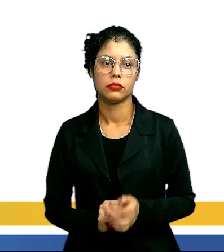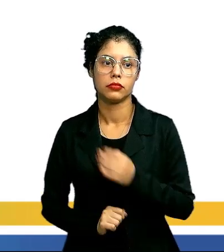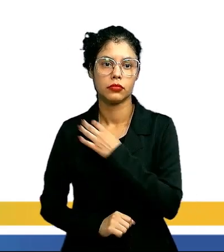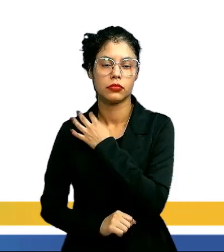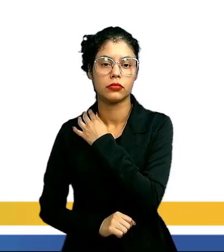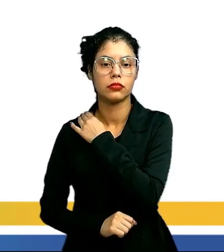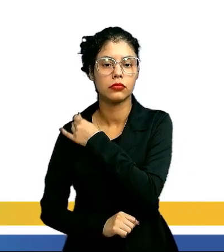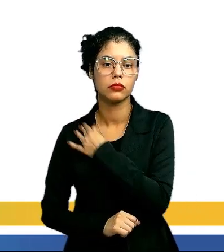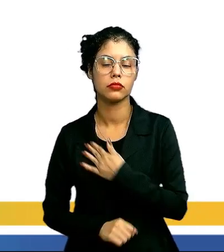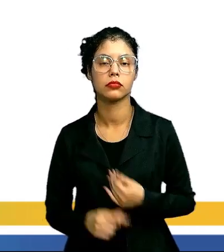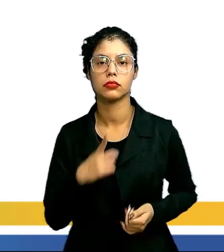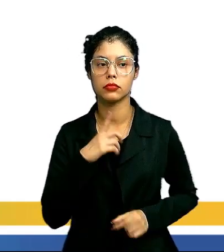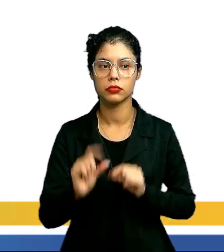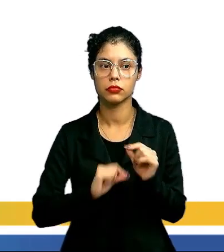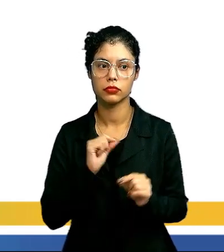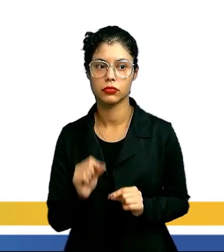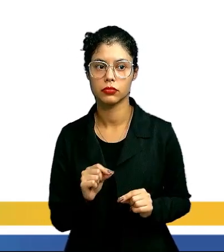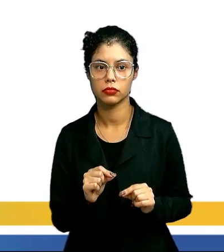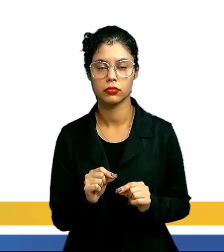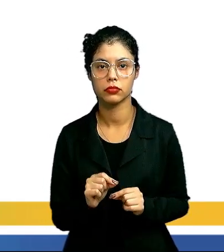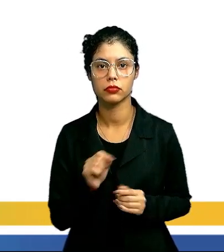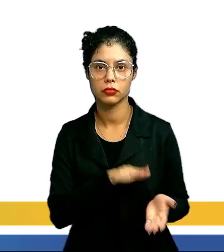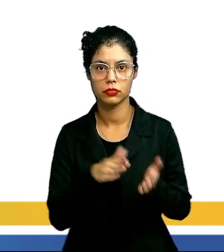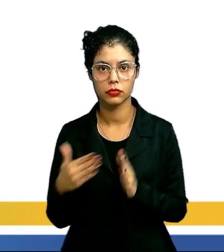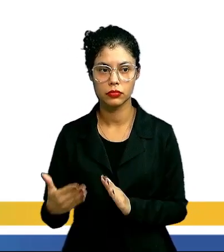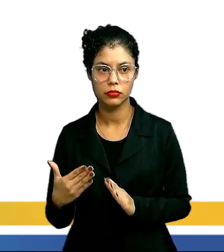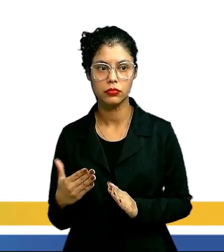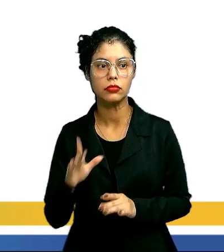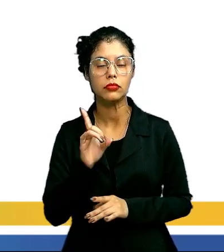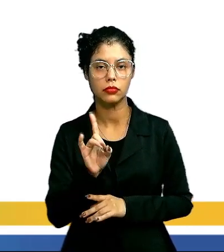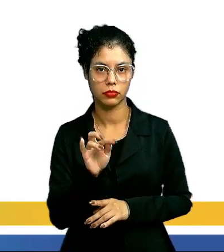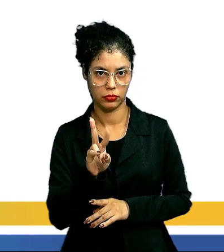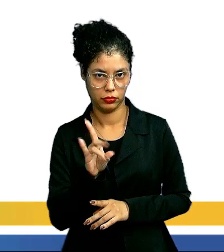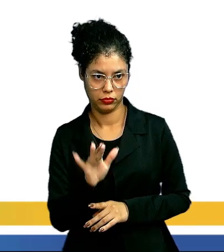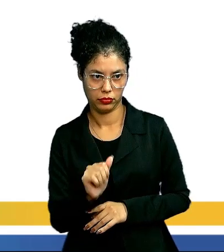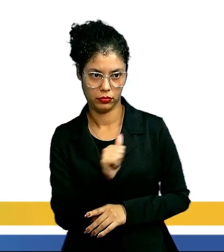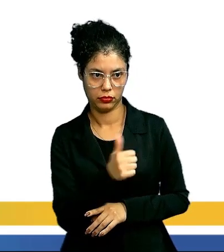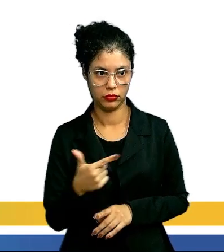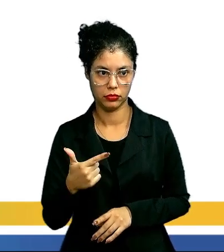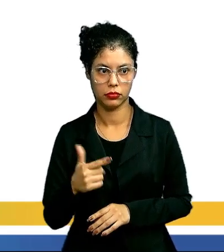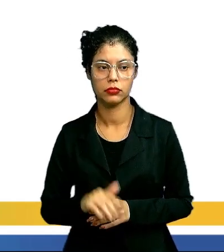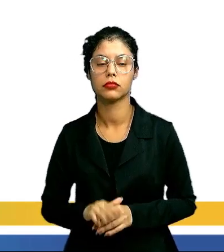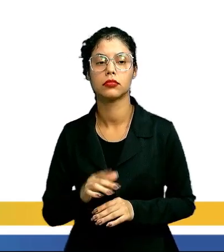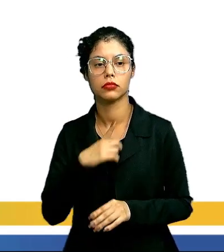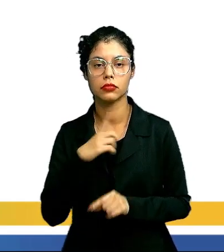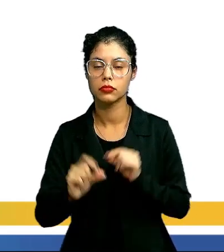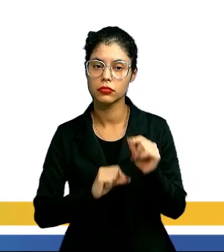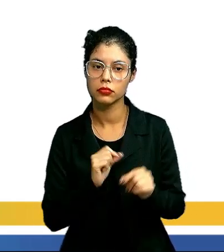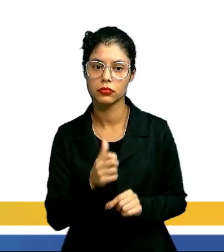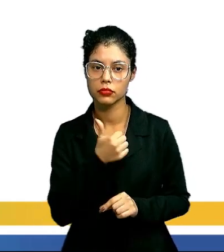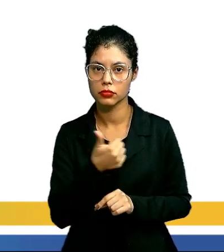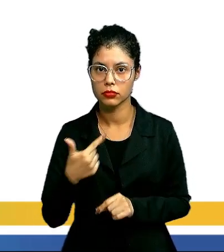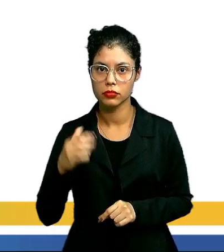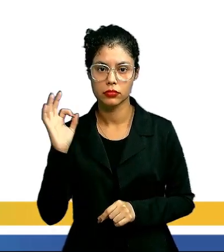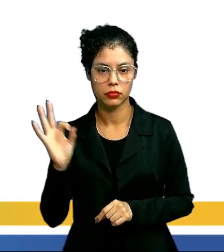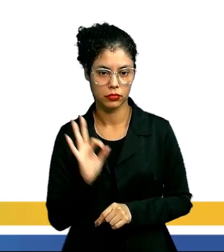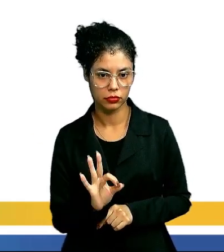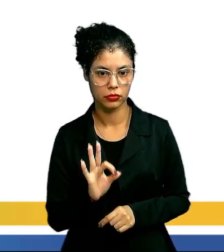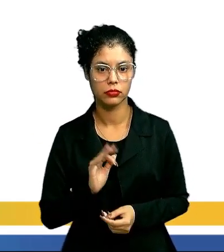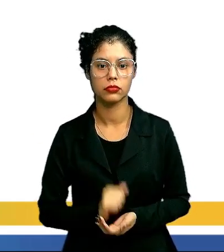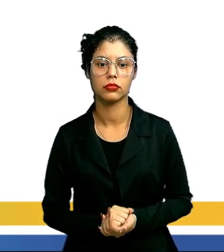nós temos que a parte decimal que é o 12 ele corresponde aos